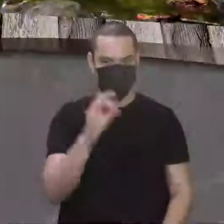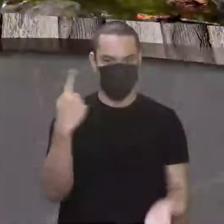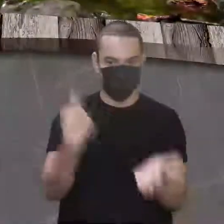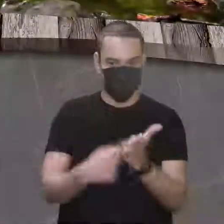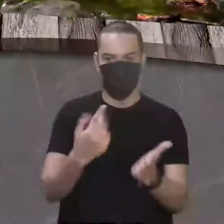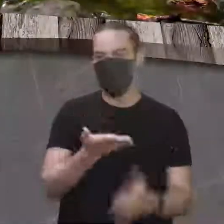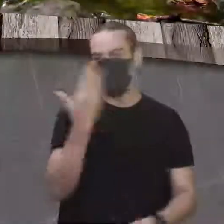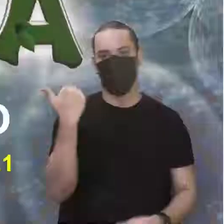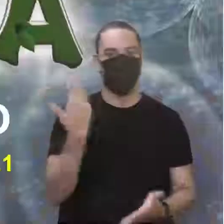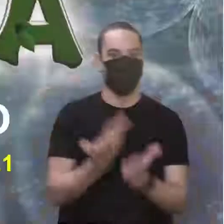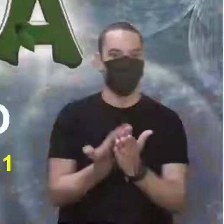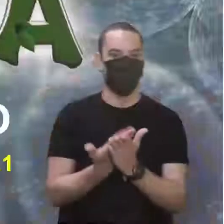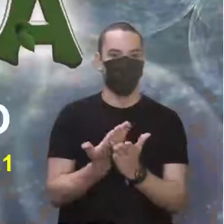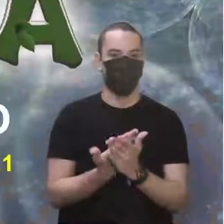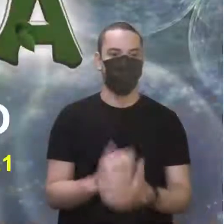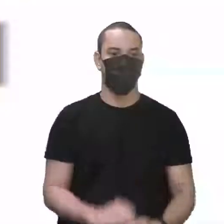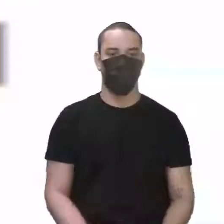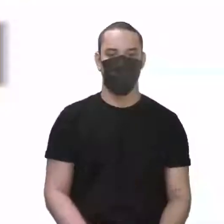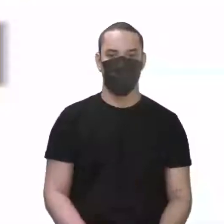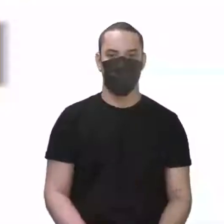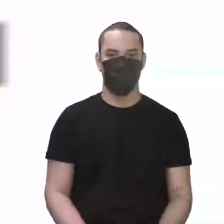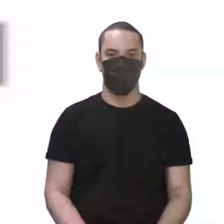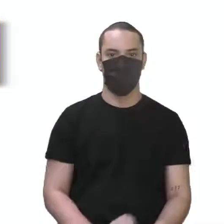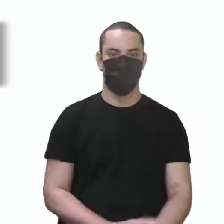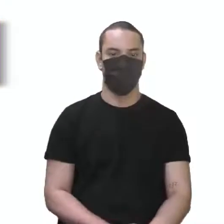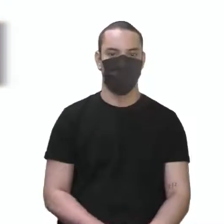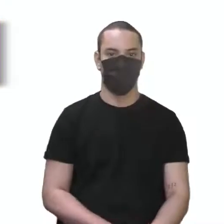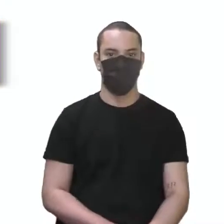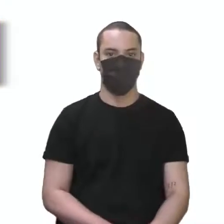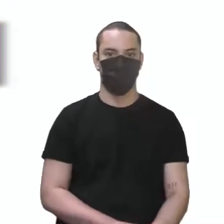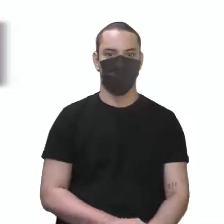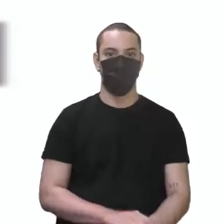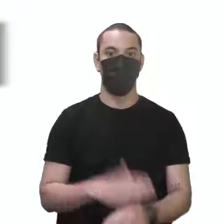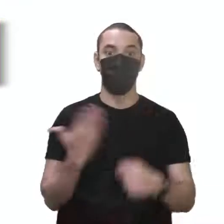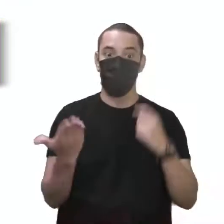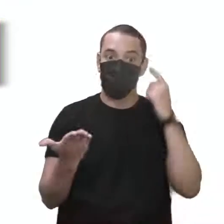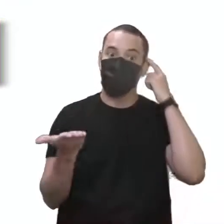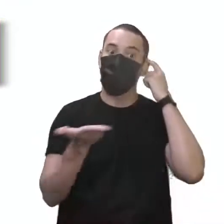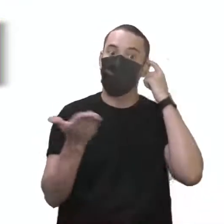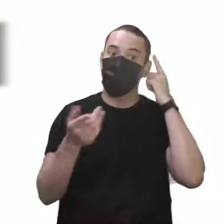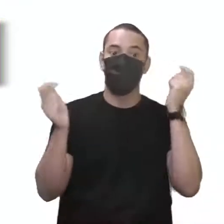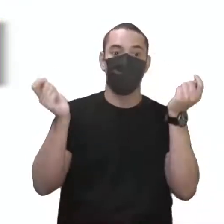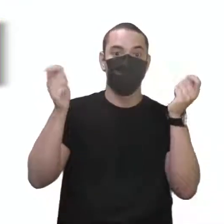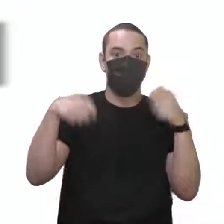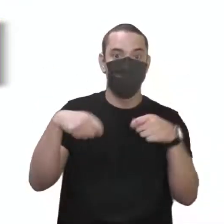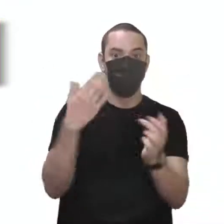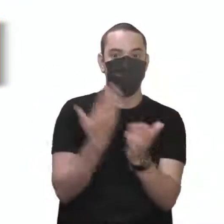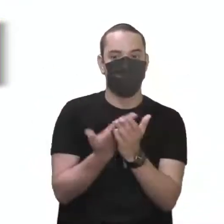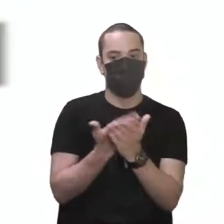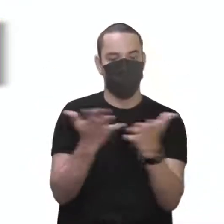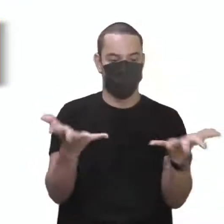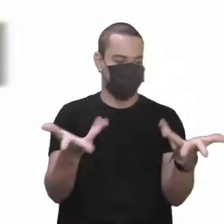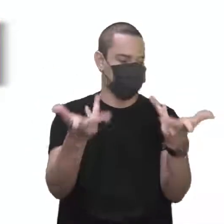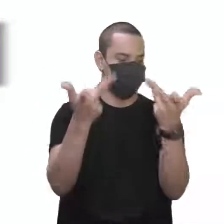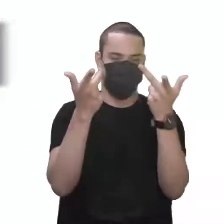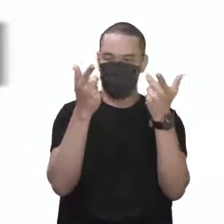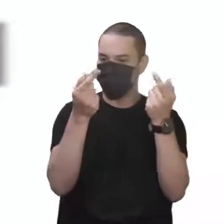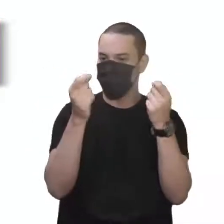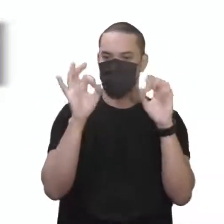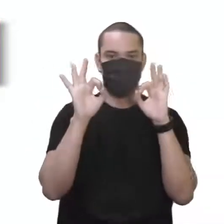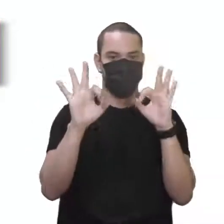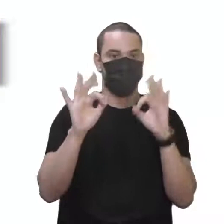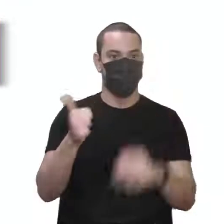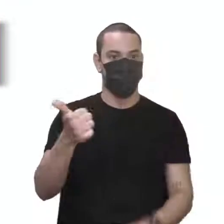nossa aula? Segue aí a nossa potencial aula. Eita, galera,